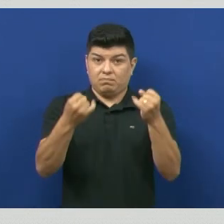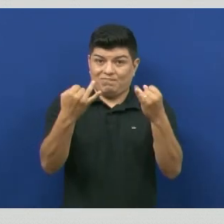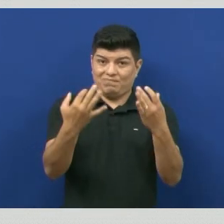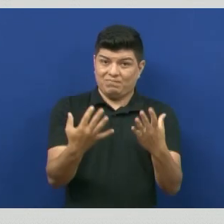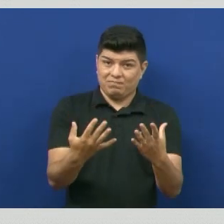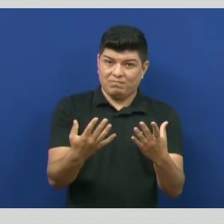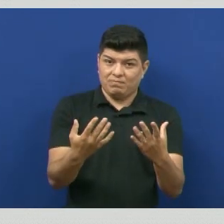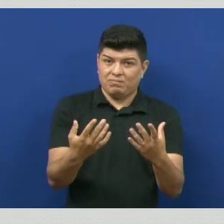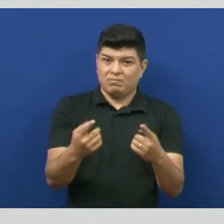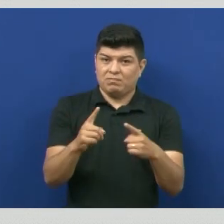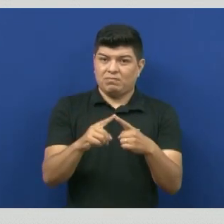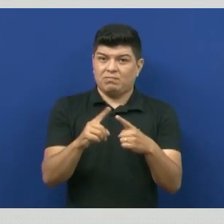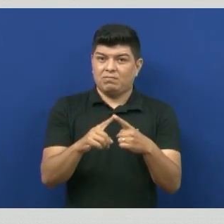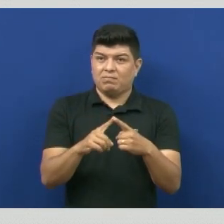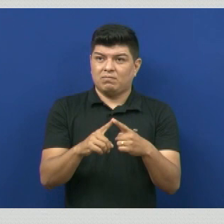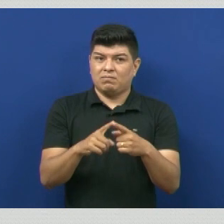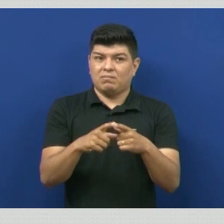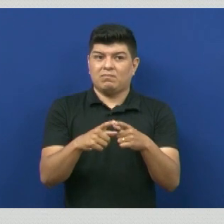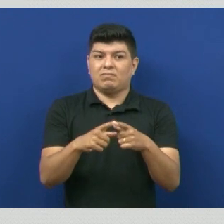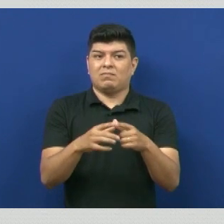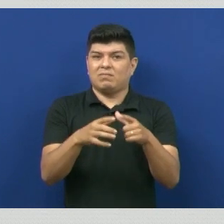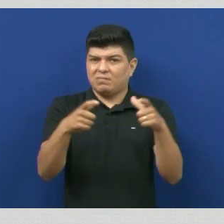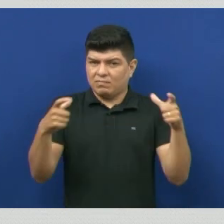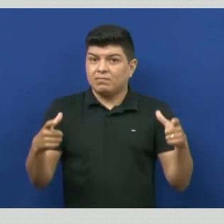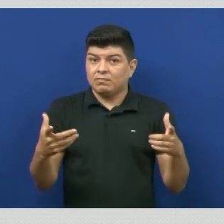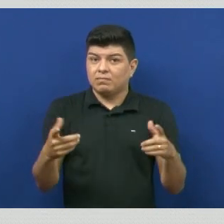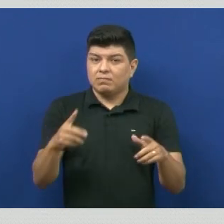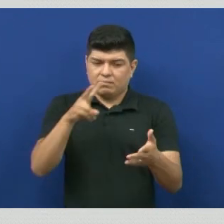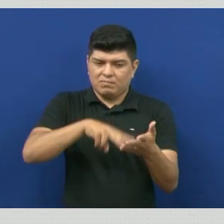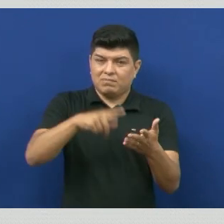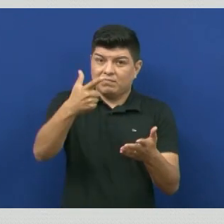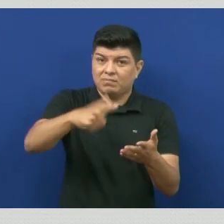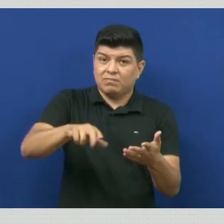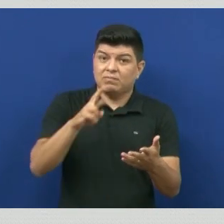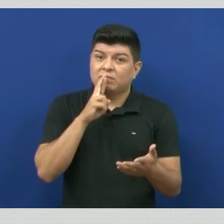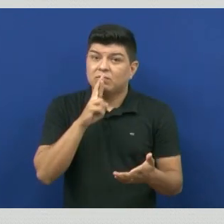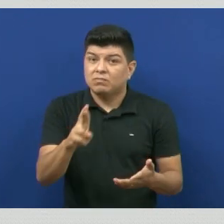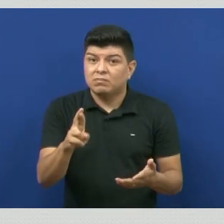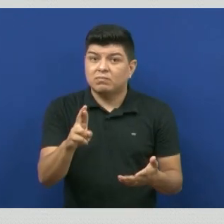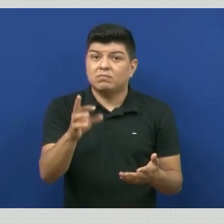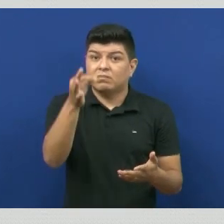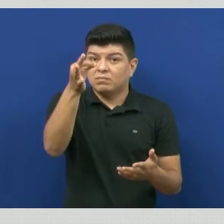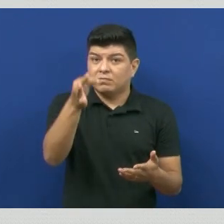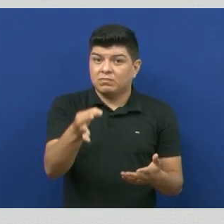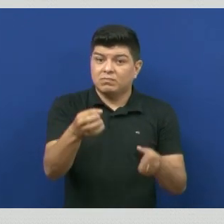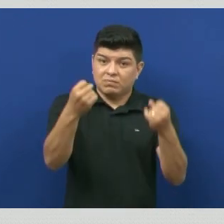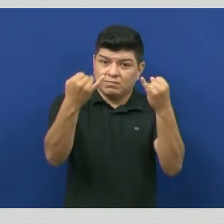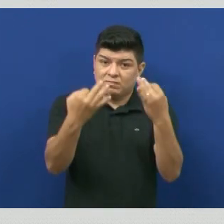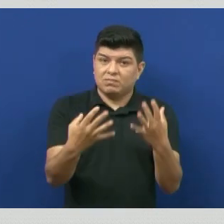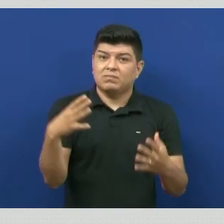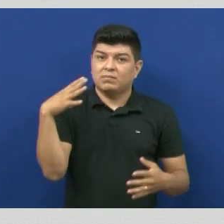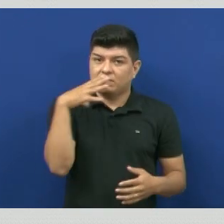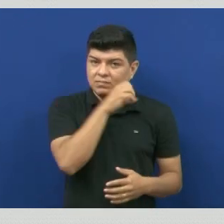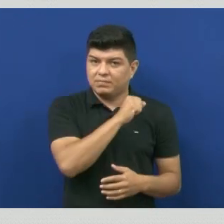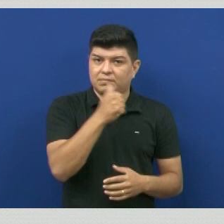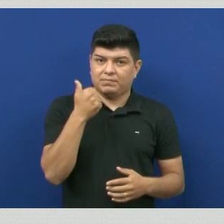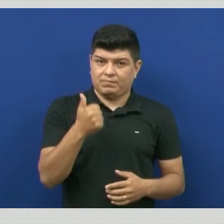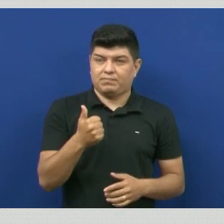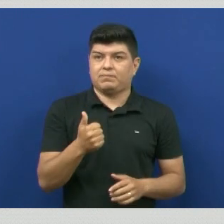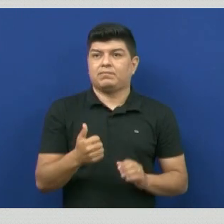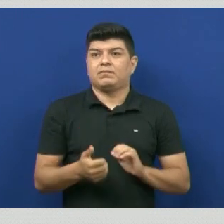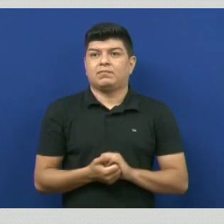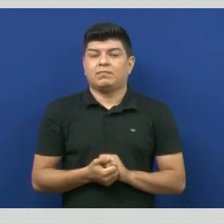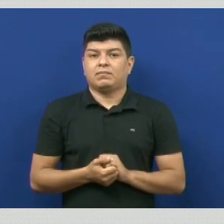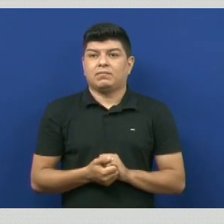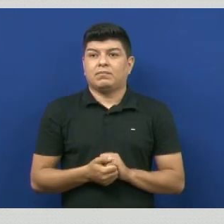ela é um pouco longa para a gente ler tudo de novo, então vamos direto para a resposta e a gente dá uma explicação bem rapidinha, tá?